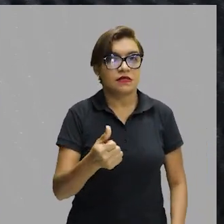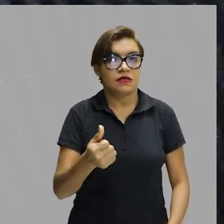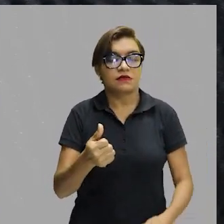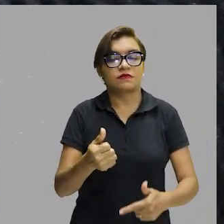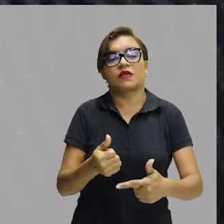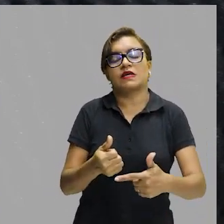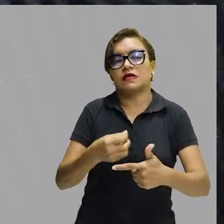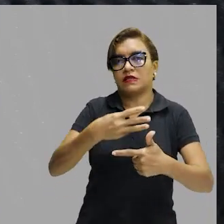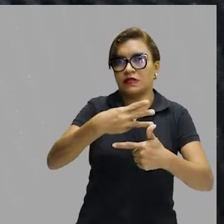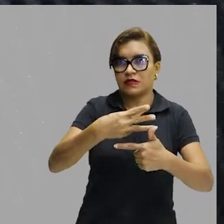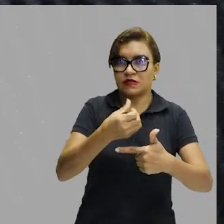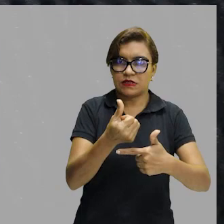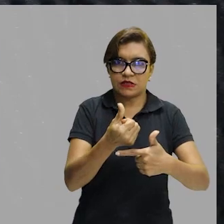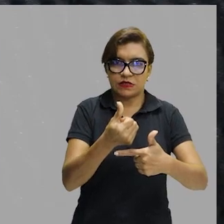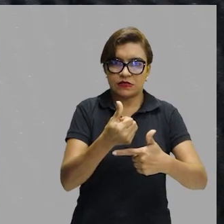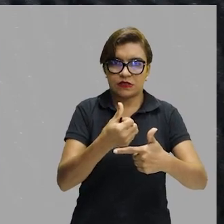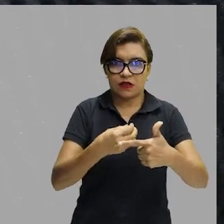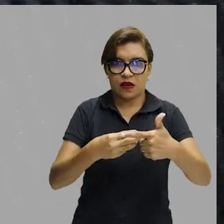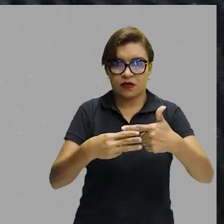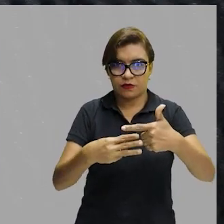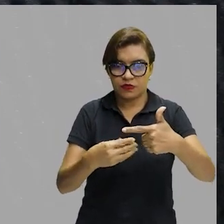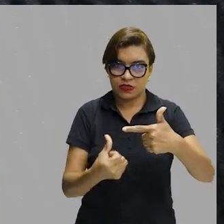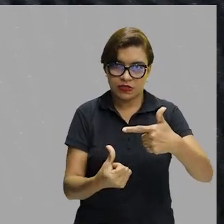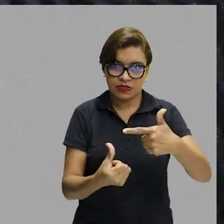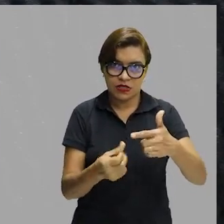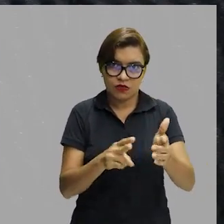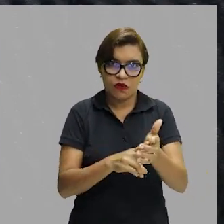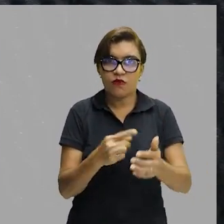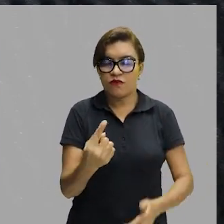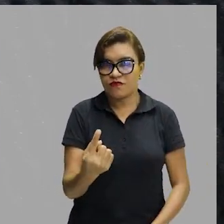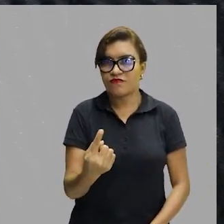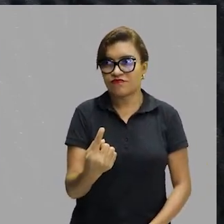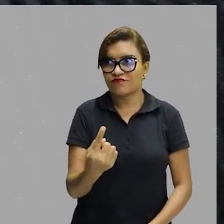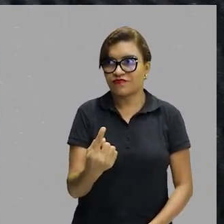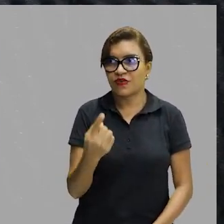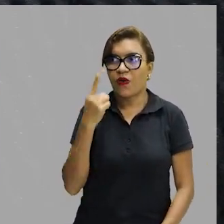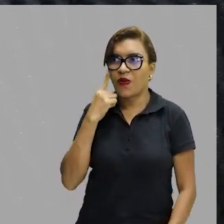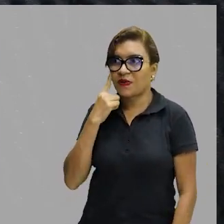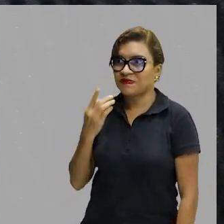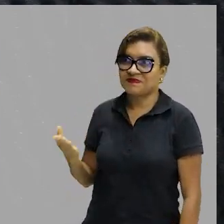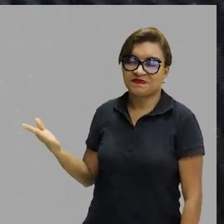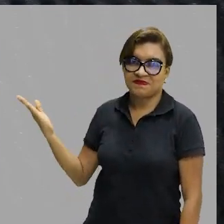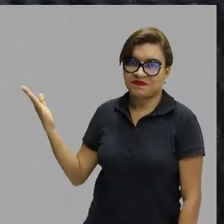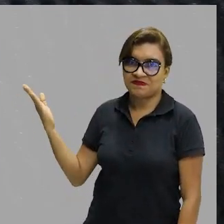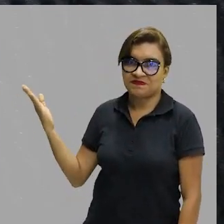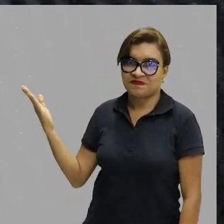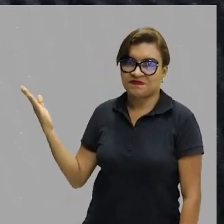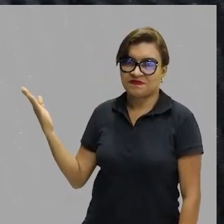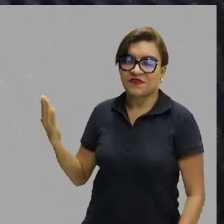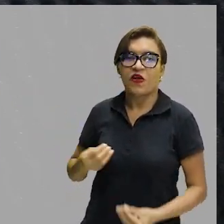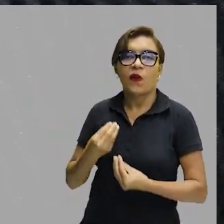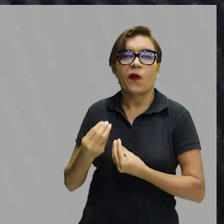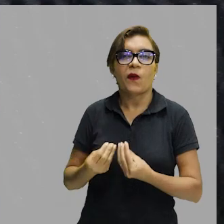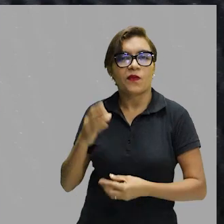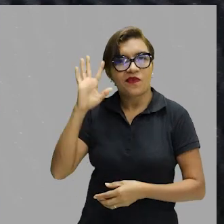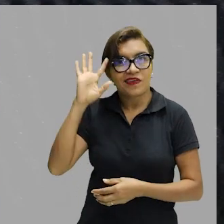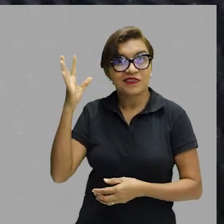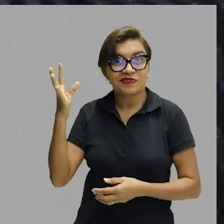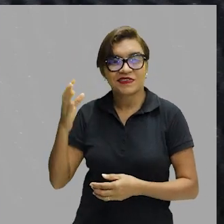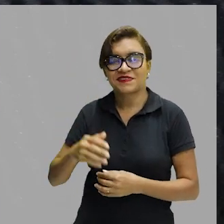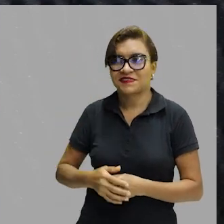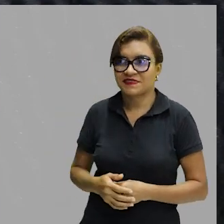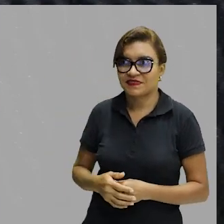36, 1. 180 dividido por 36, 5. Olha como ficou.